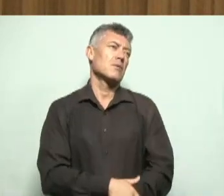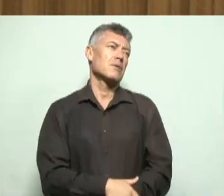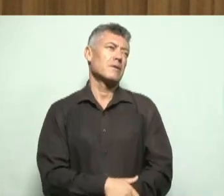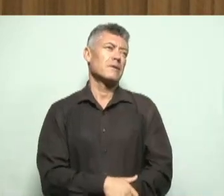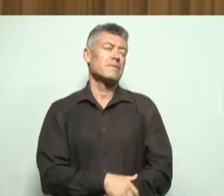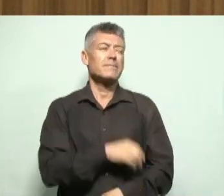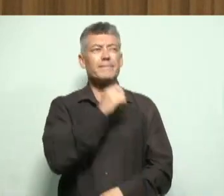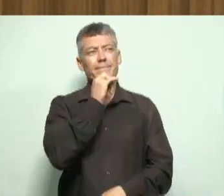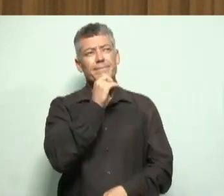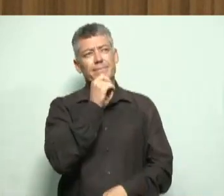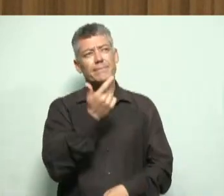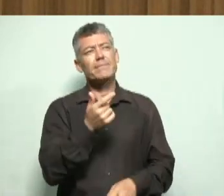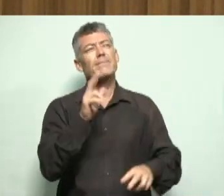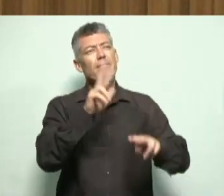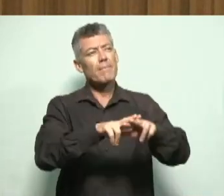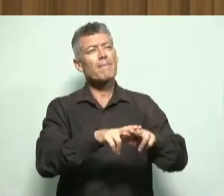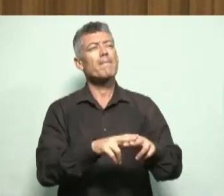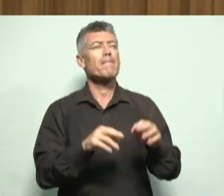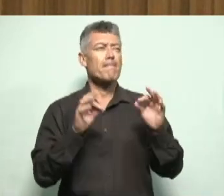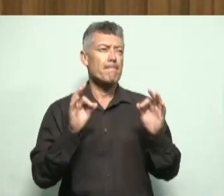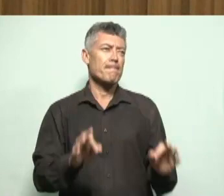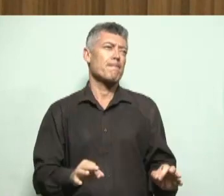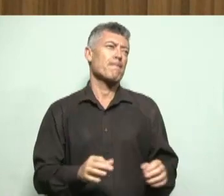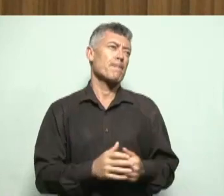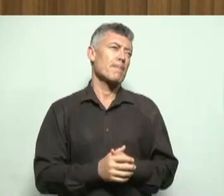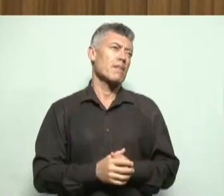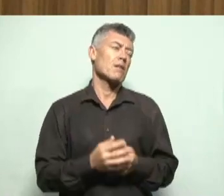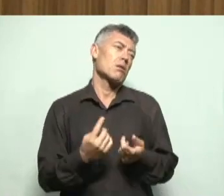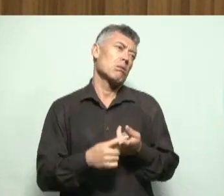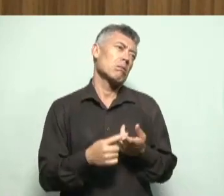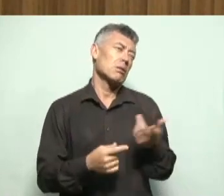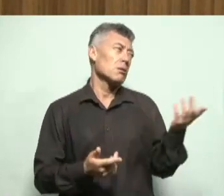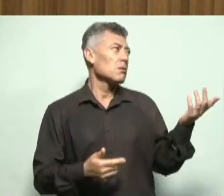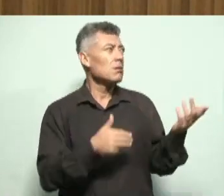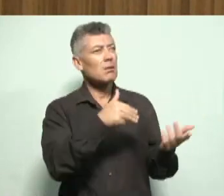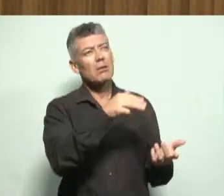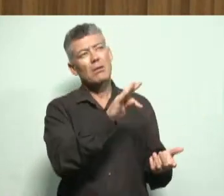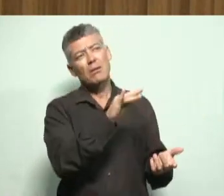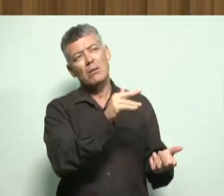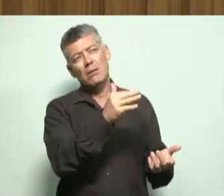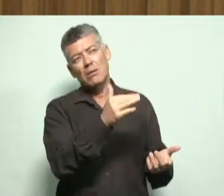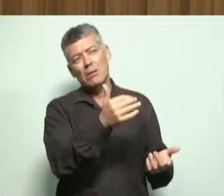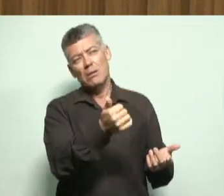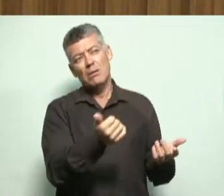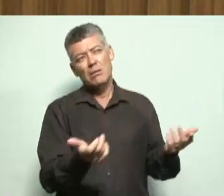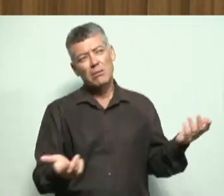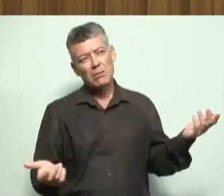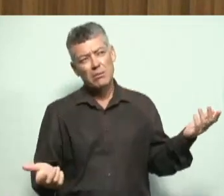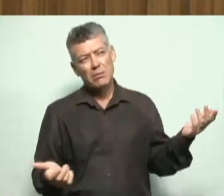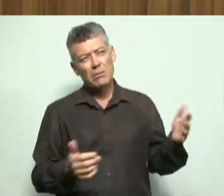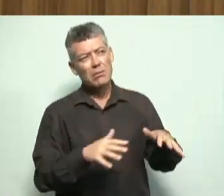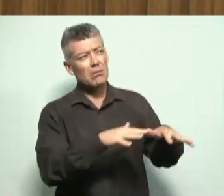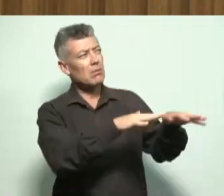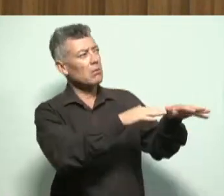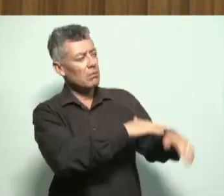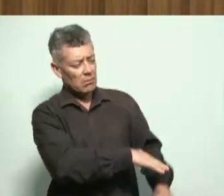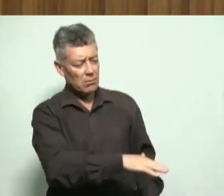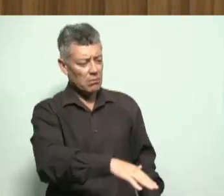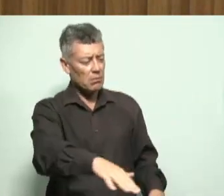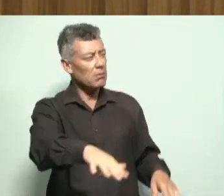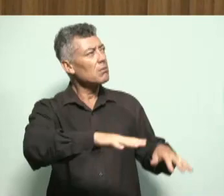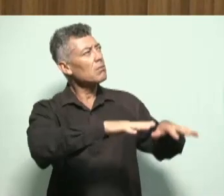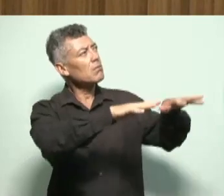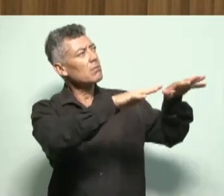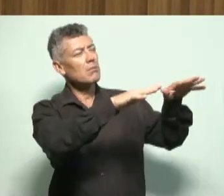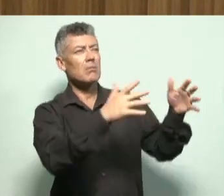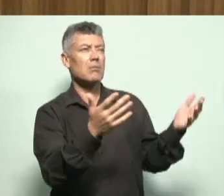Não adianta, vai ser preso. Aí porque foi Madonna, porque foi Anitta, porque foi não sei quem, na frente das crianças, ao vivo para o Brasil